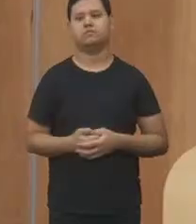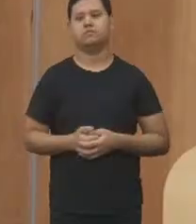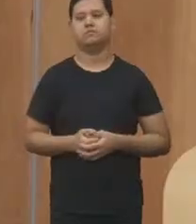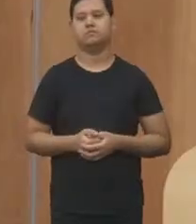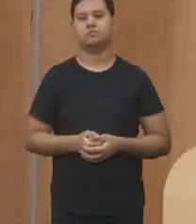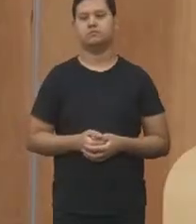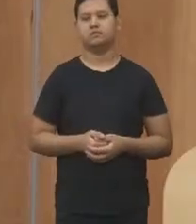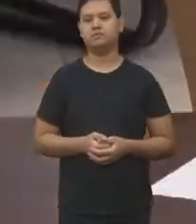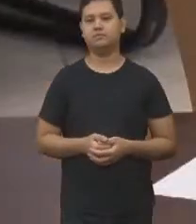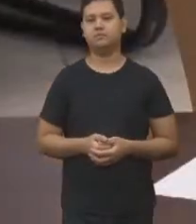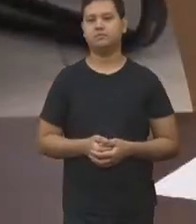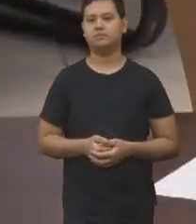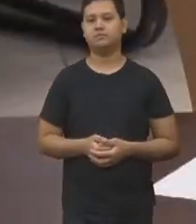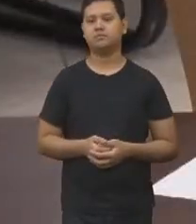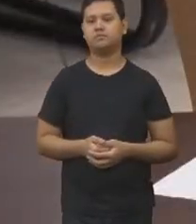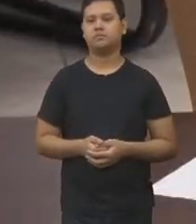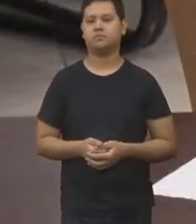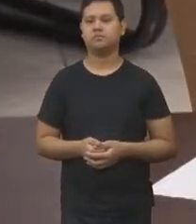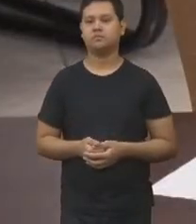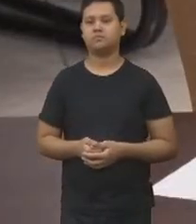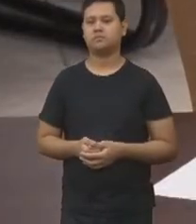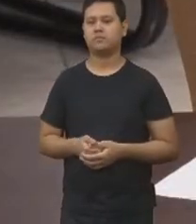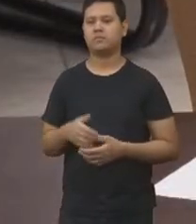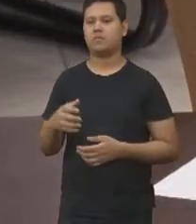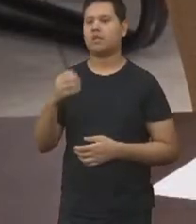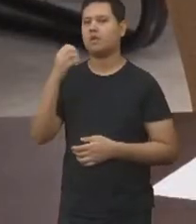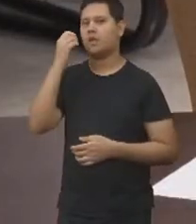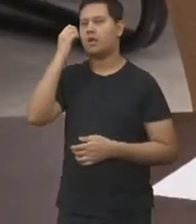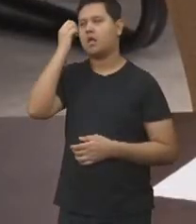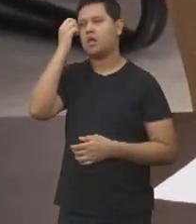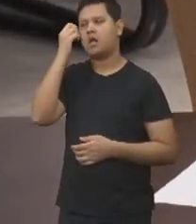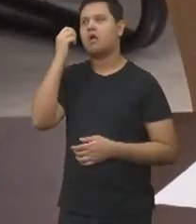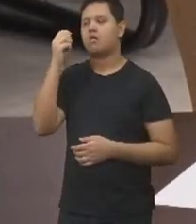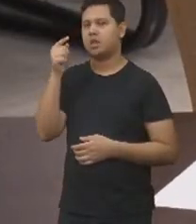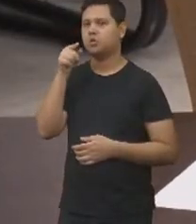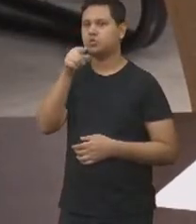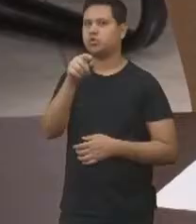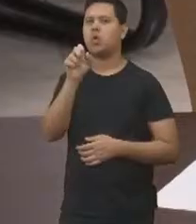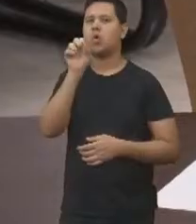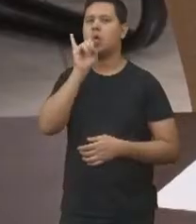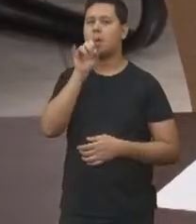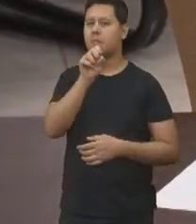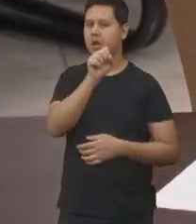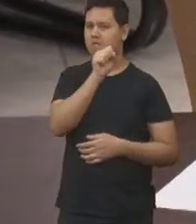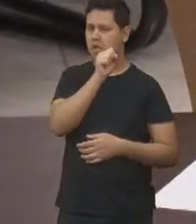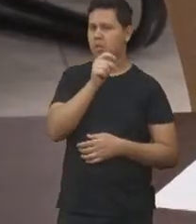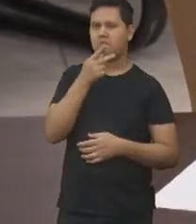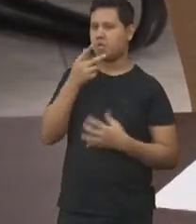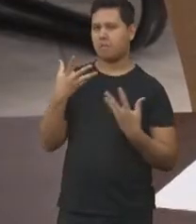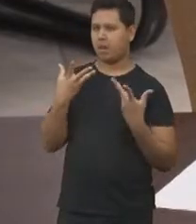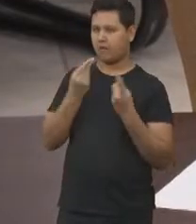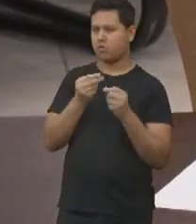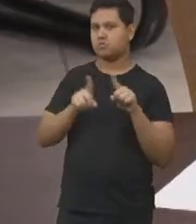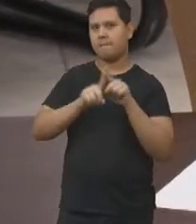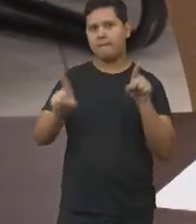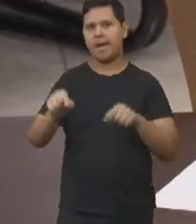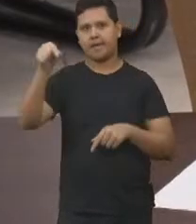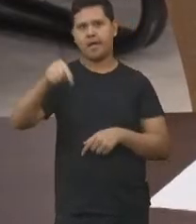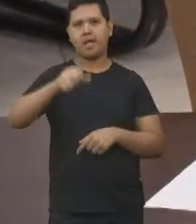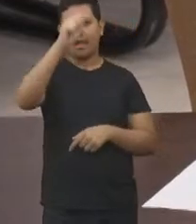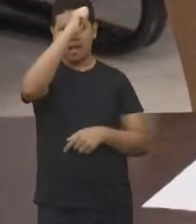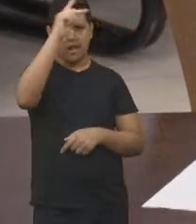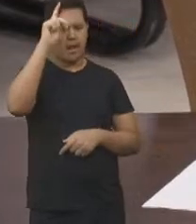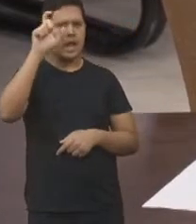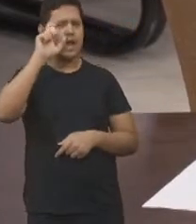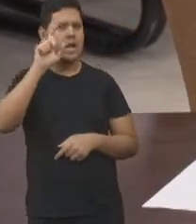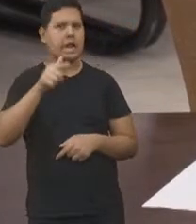Consegui compreender que o Isaías disse que a prefeitura está saneada e o Celso disse que está devendo, não paga conta, né? Quando ele chegou não tinha